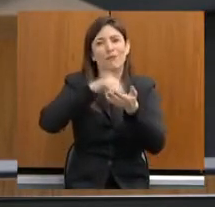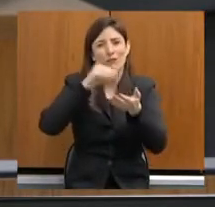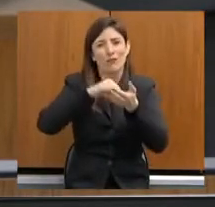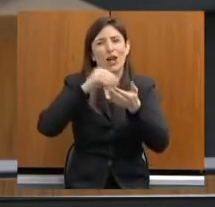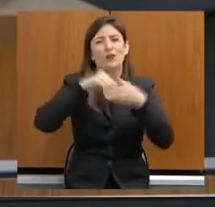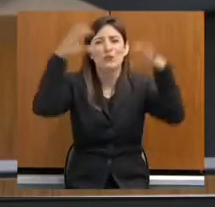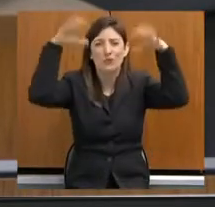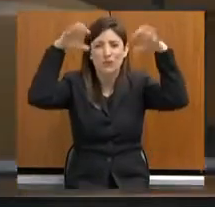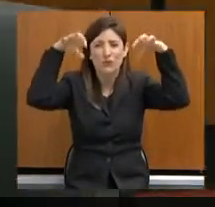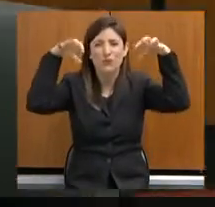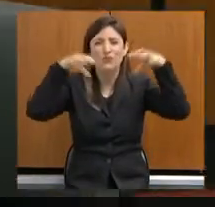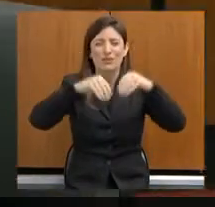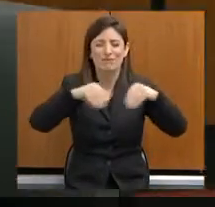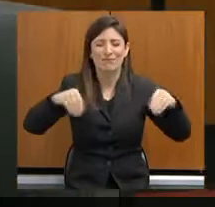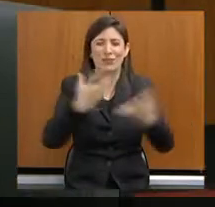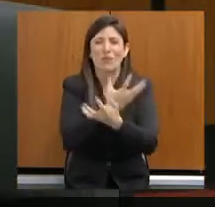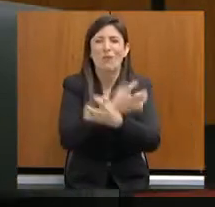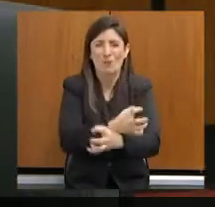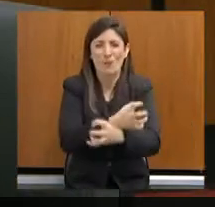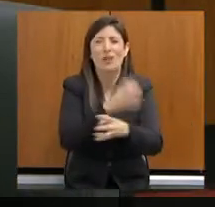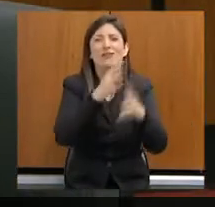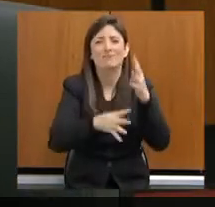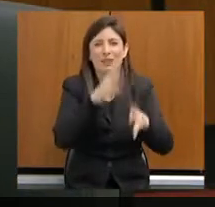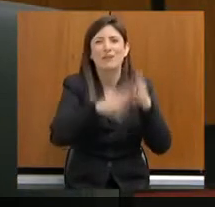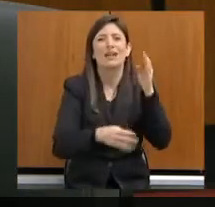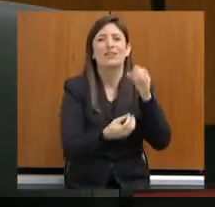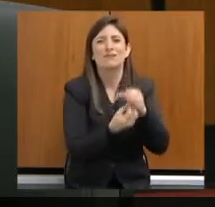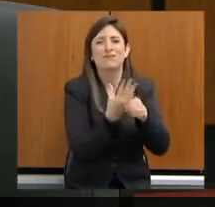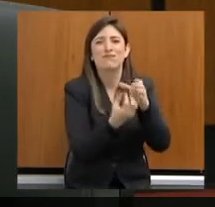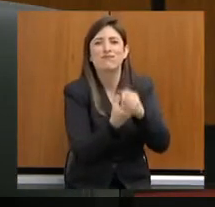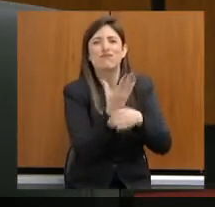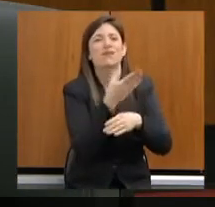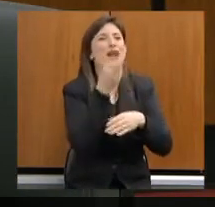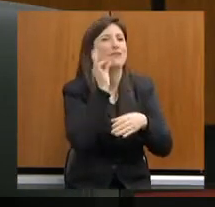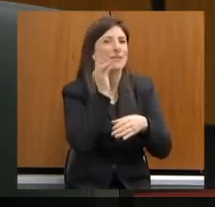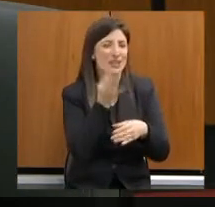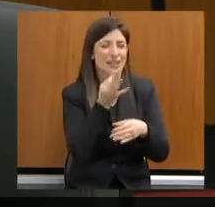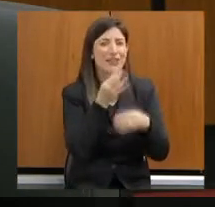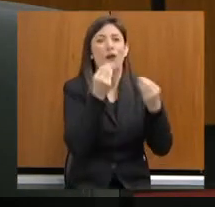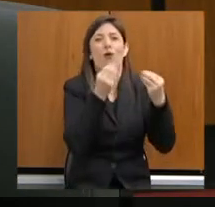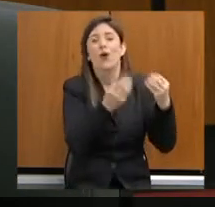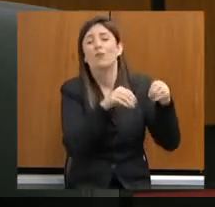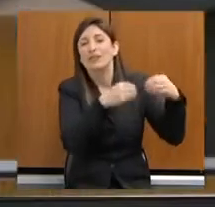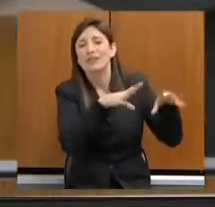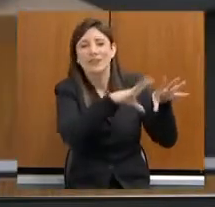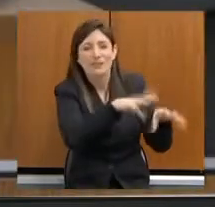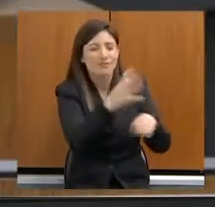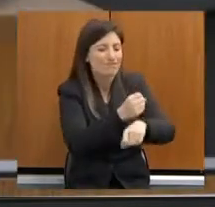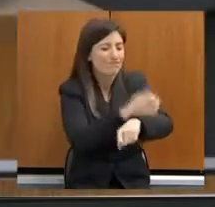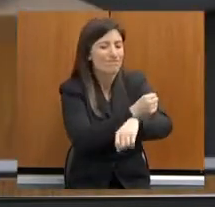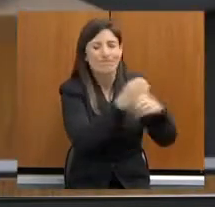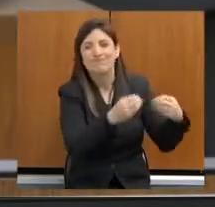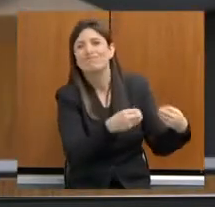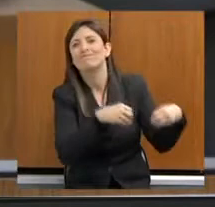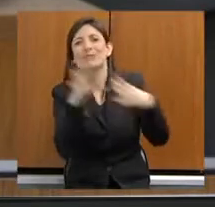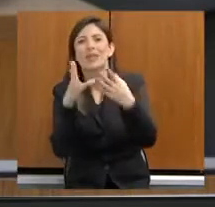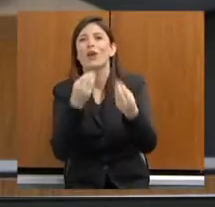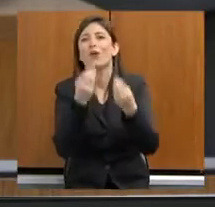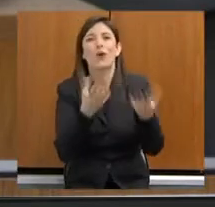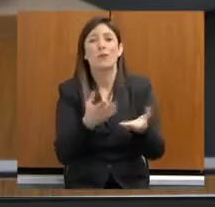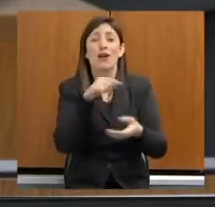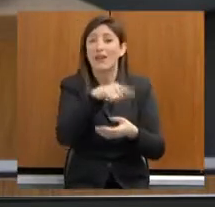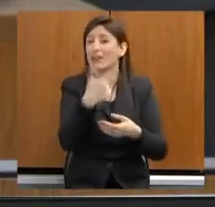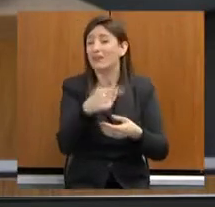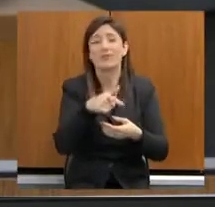e para entregar café arco 1.600 Quem sabe mais altas 600 mas eu não tenho café e vai ter que